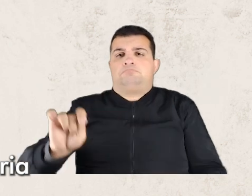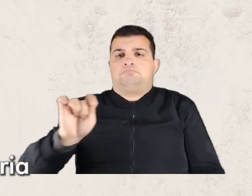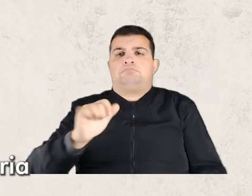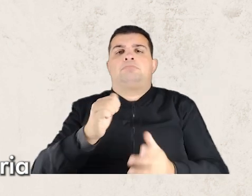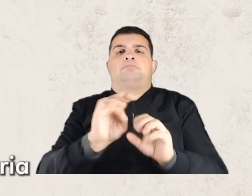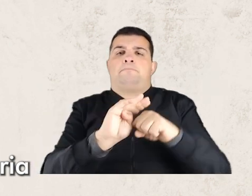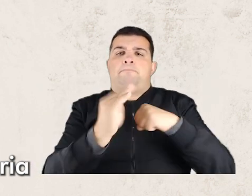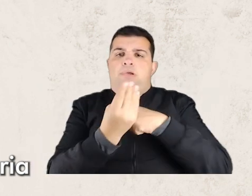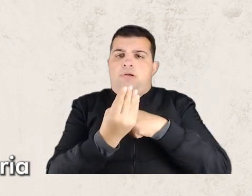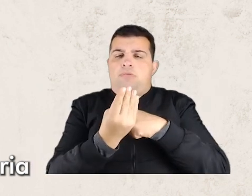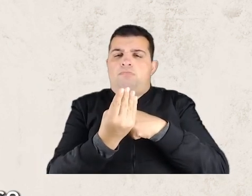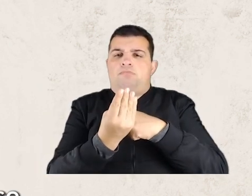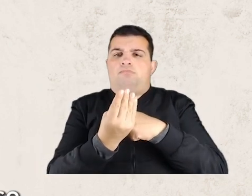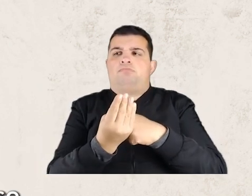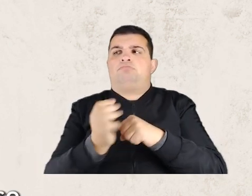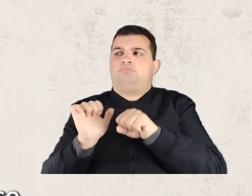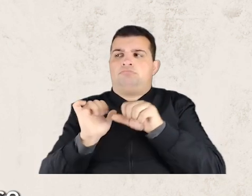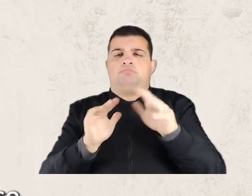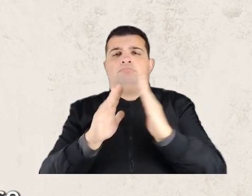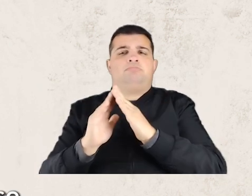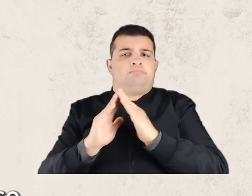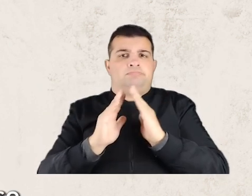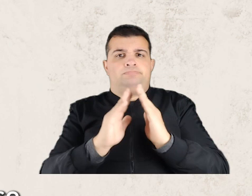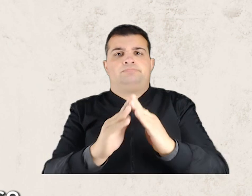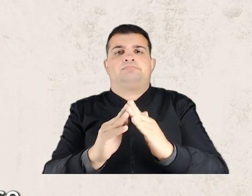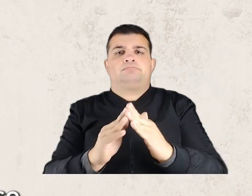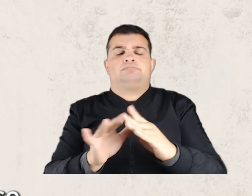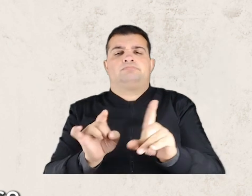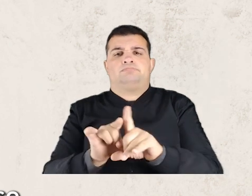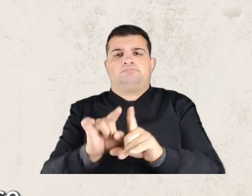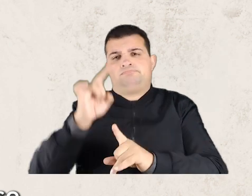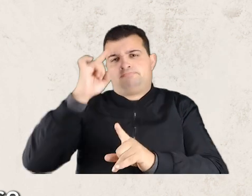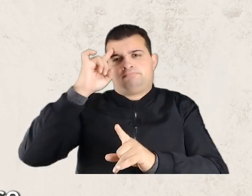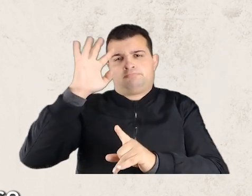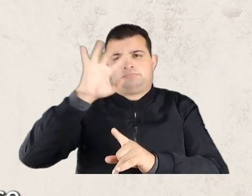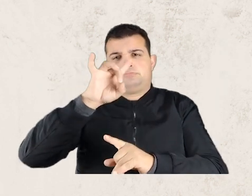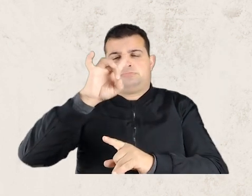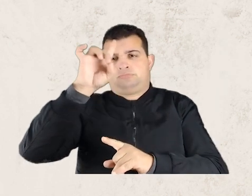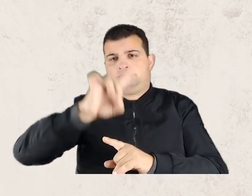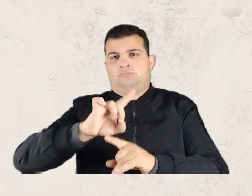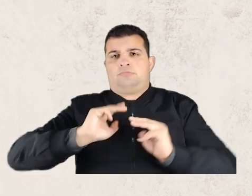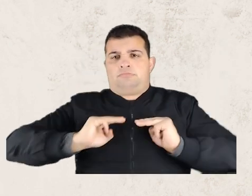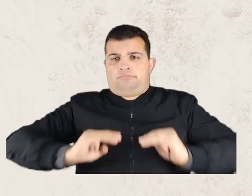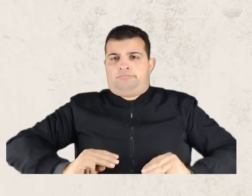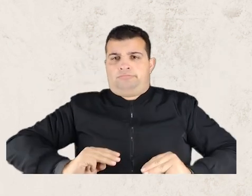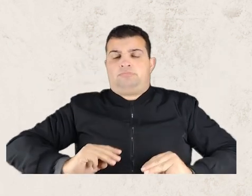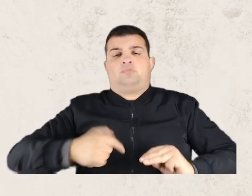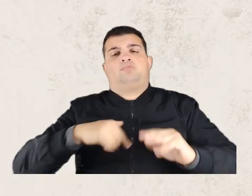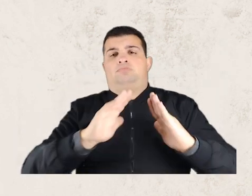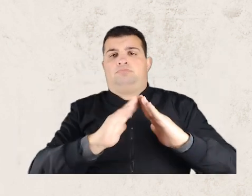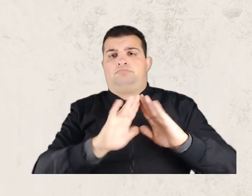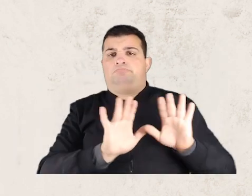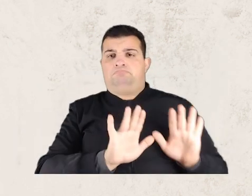comunitária é muito voltado para intervenções junto com comunidades eclesiais de base, com